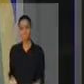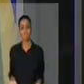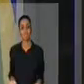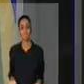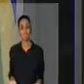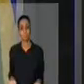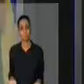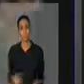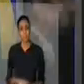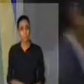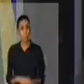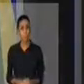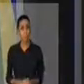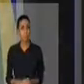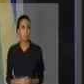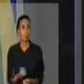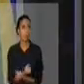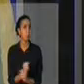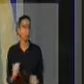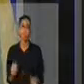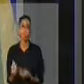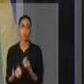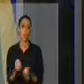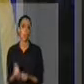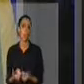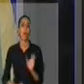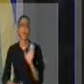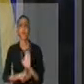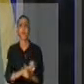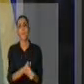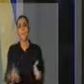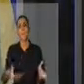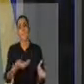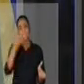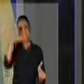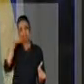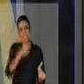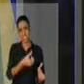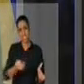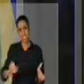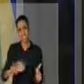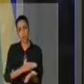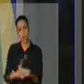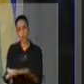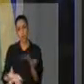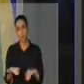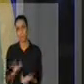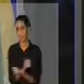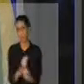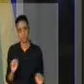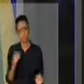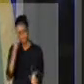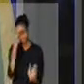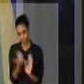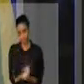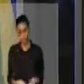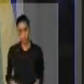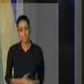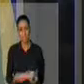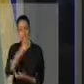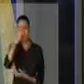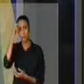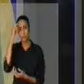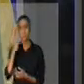praticamente impossível de cumprir com a lei dos 60 dias para início de tratamento. Muitos pacientes viajam